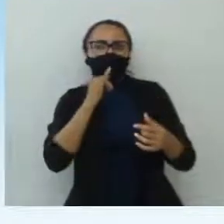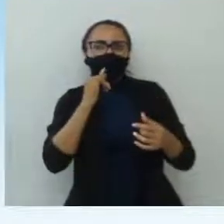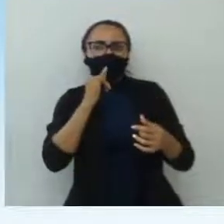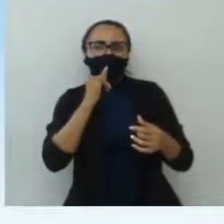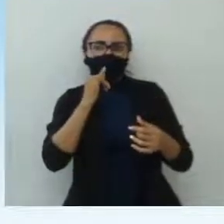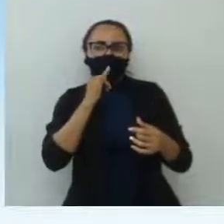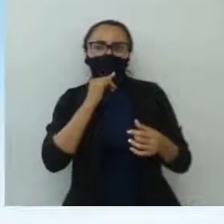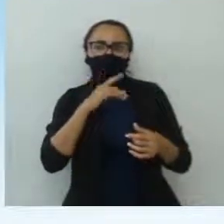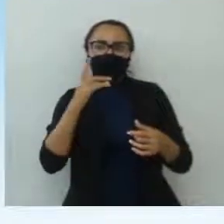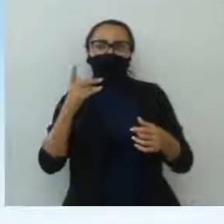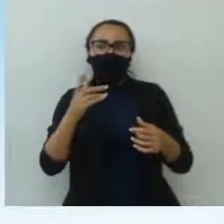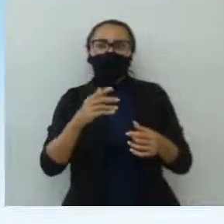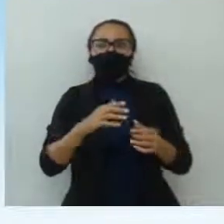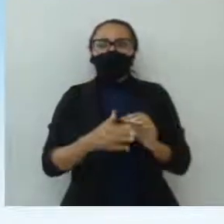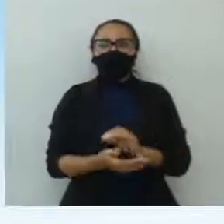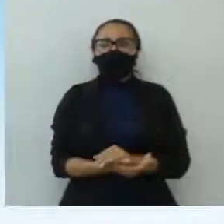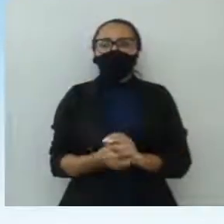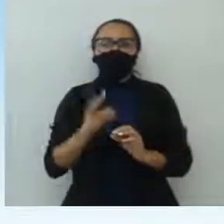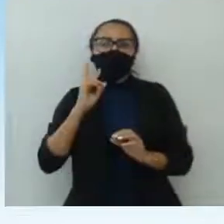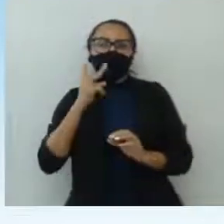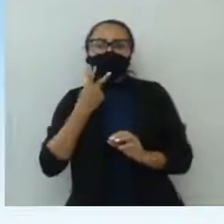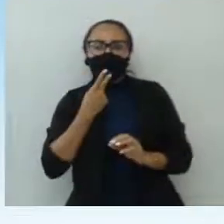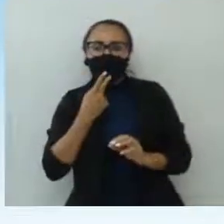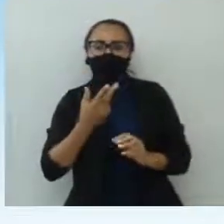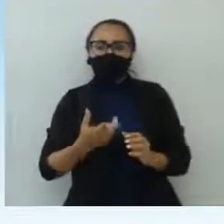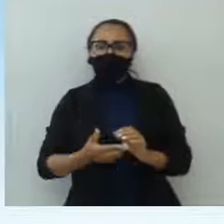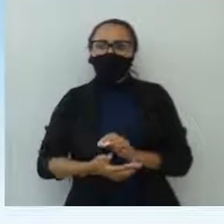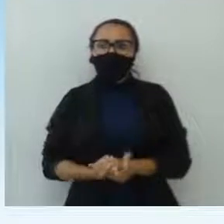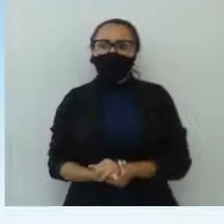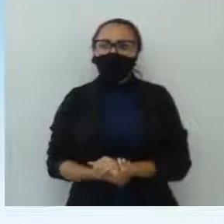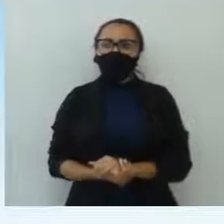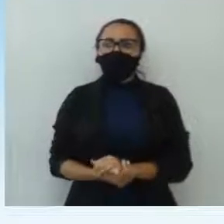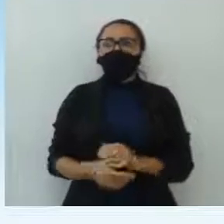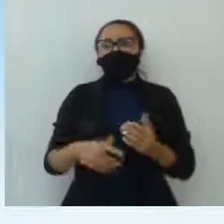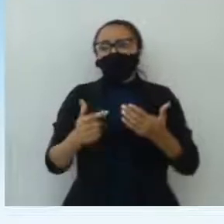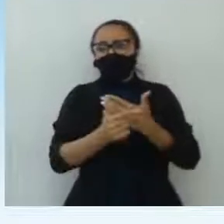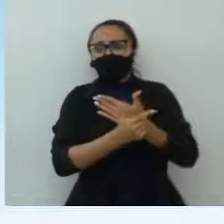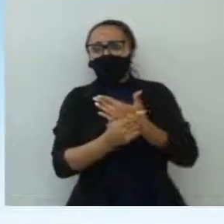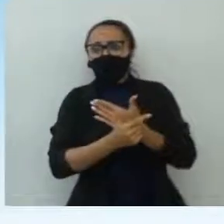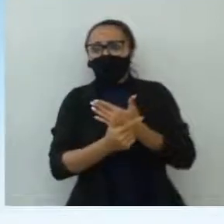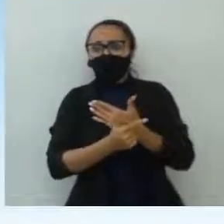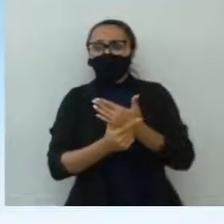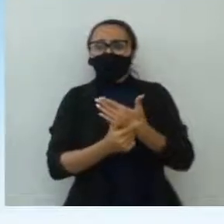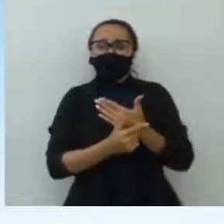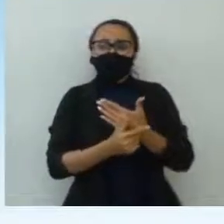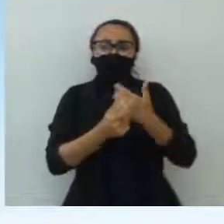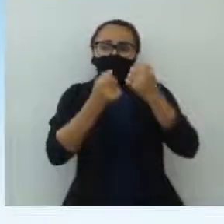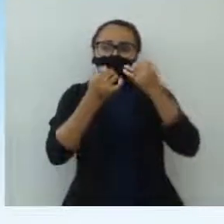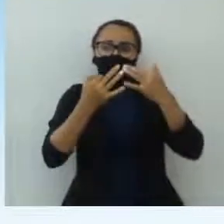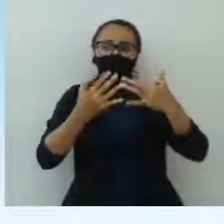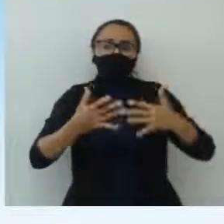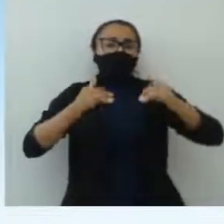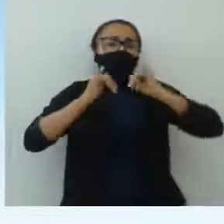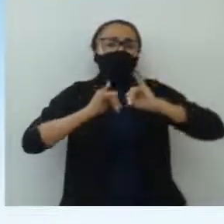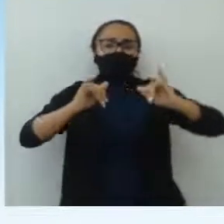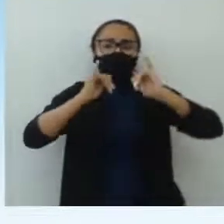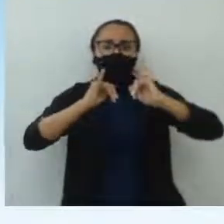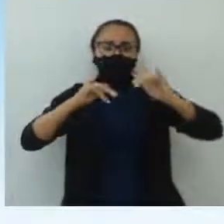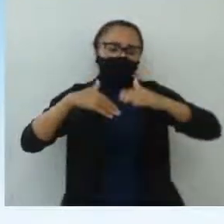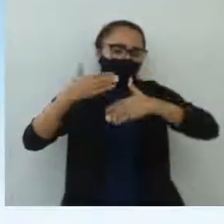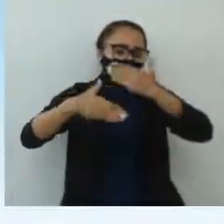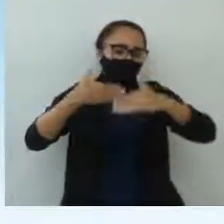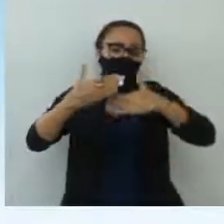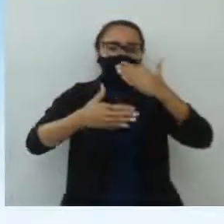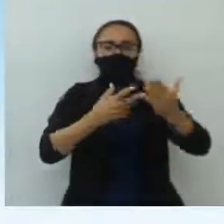combate, o destino, a peripécia, e existia um coro que tinha a função de comentar ou anunciar o desenrolar dos